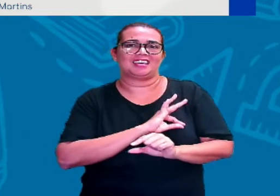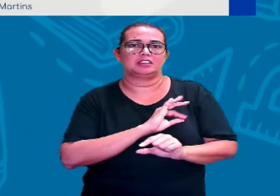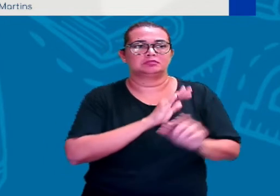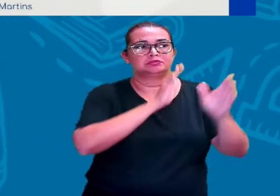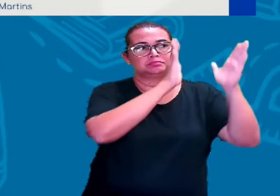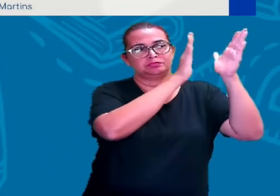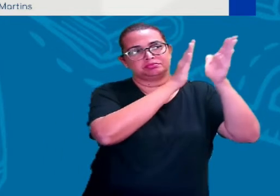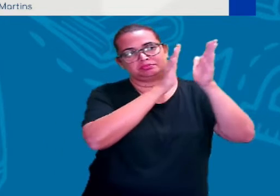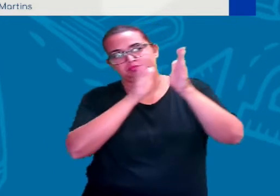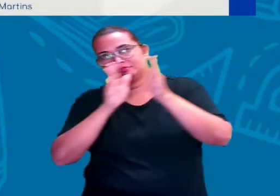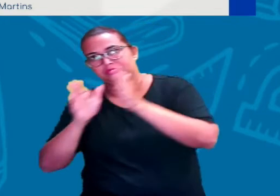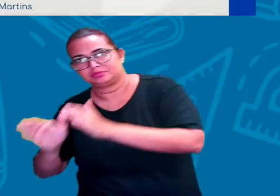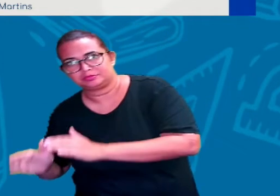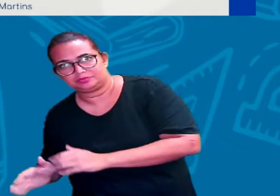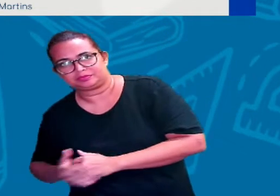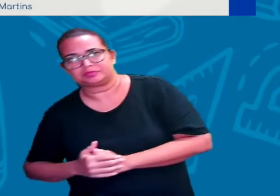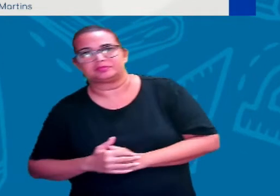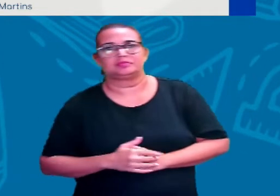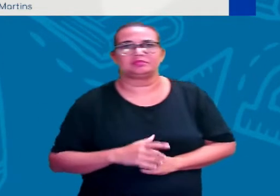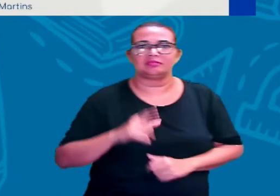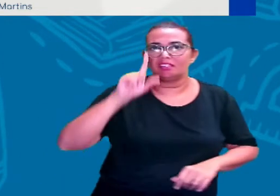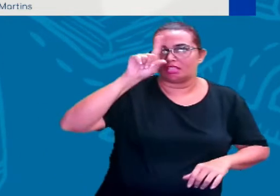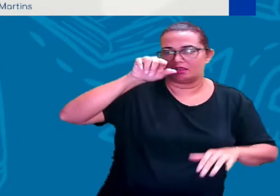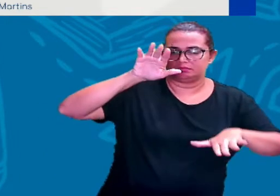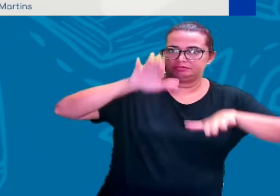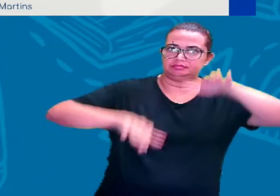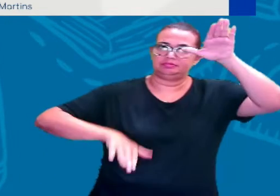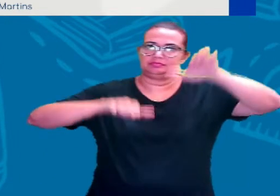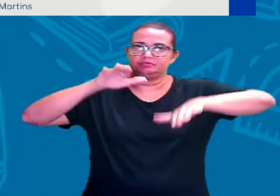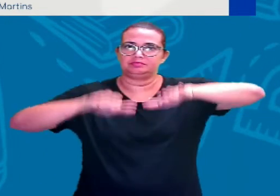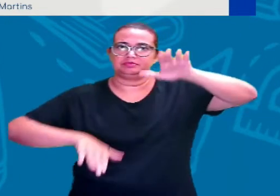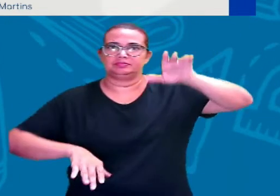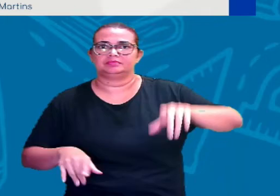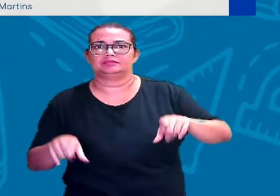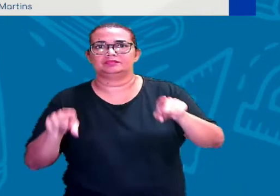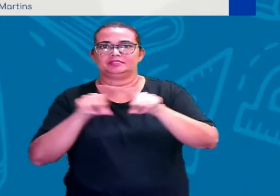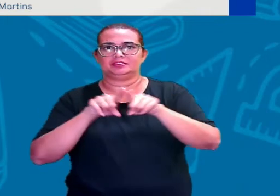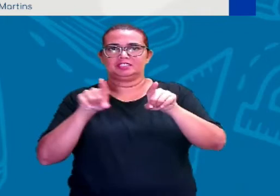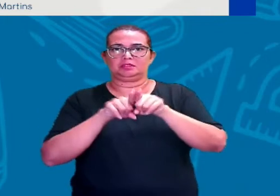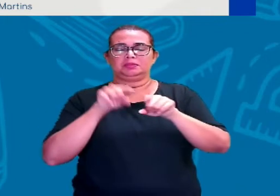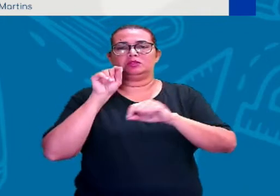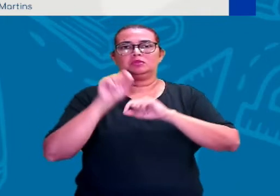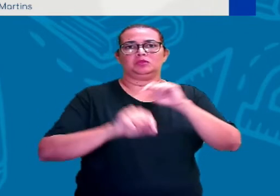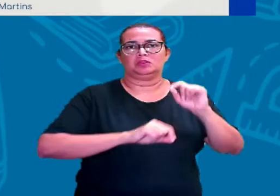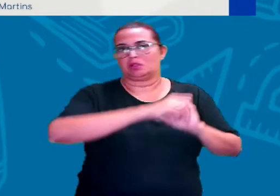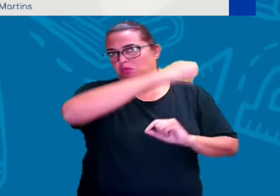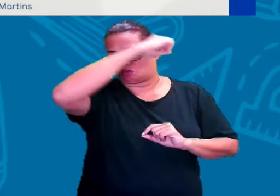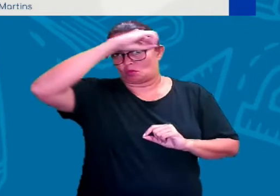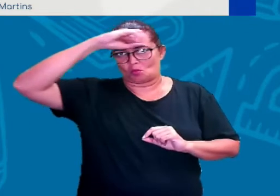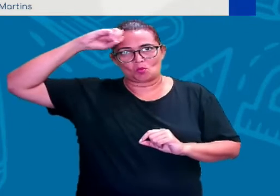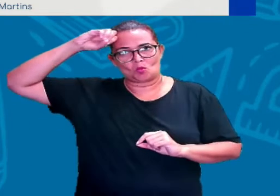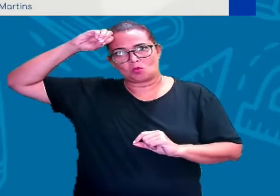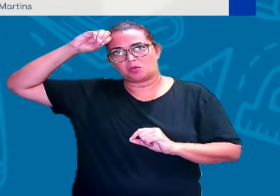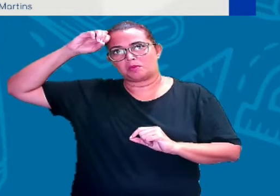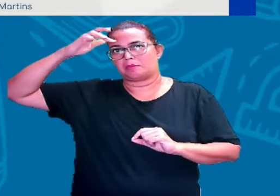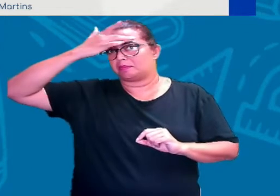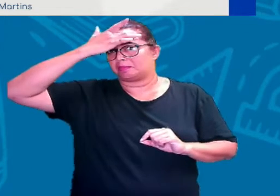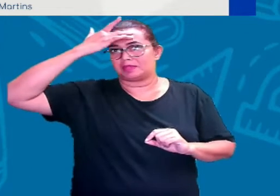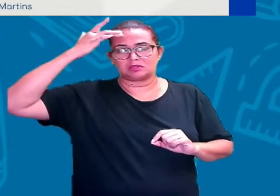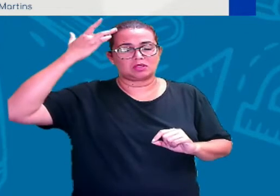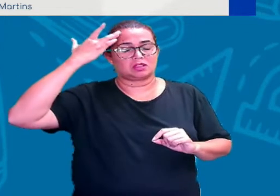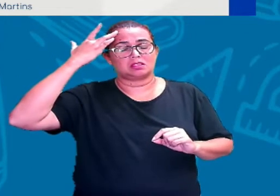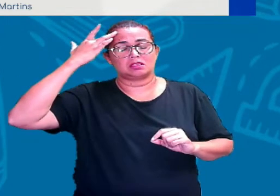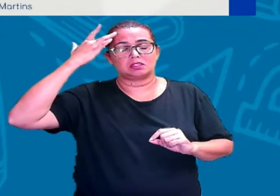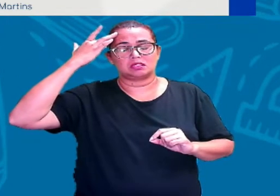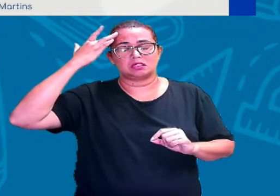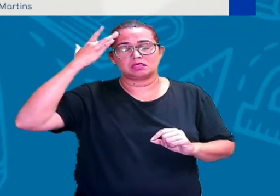Outra coisa para a gente mostrar a questão da desigualdade social, a taxa de analfabetismo, ou seja, de pessoas que não são